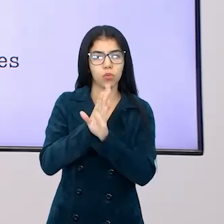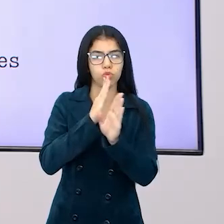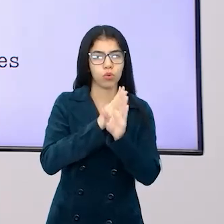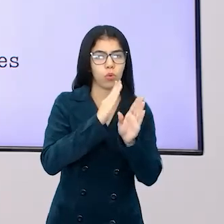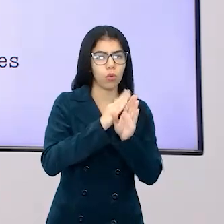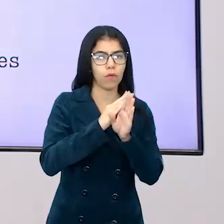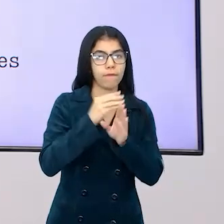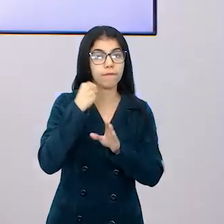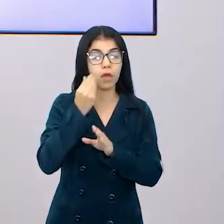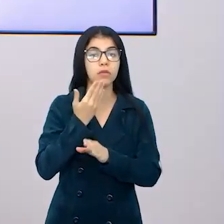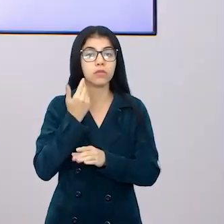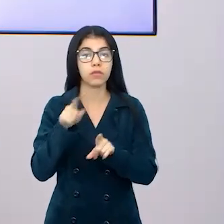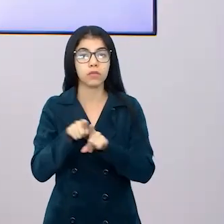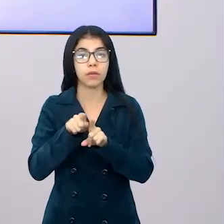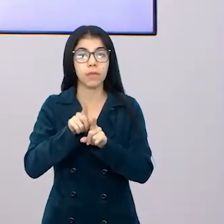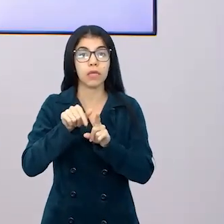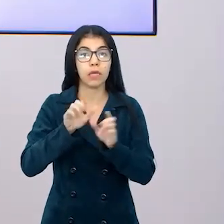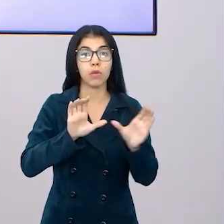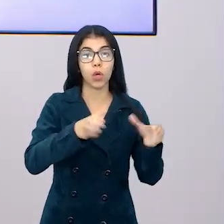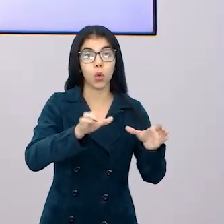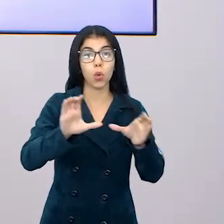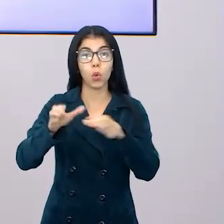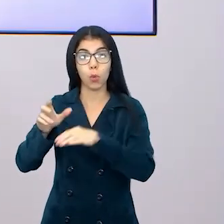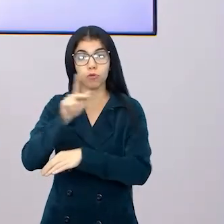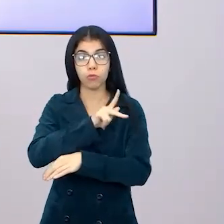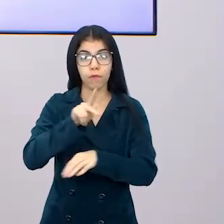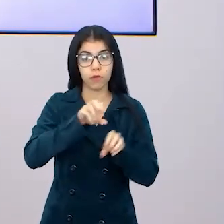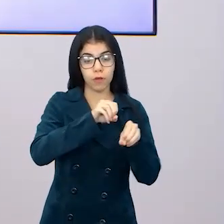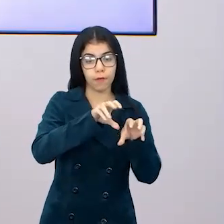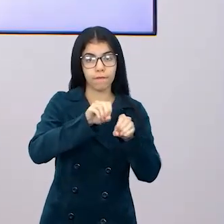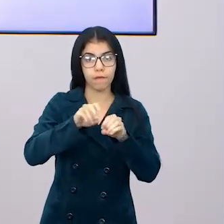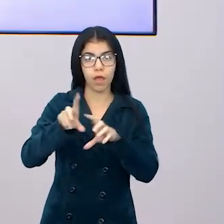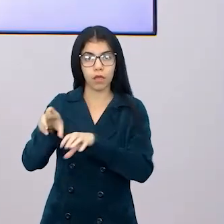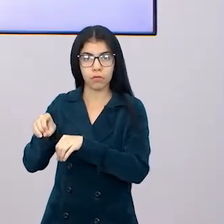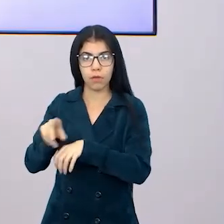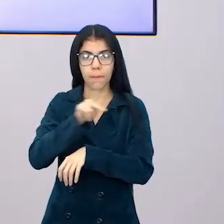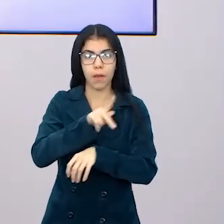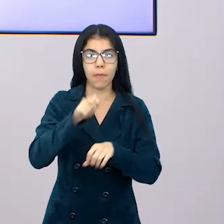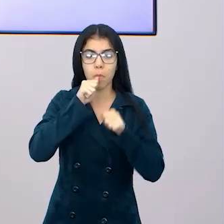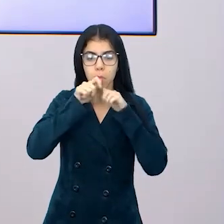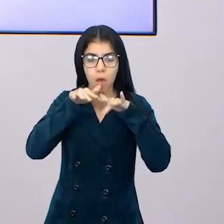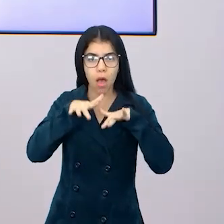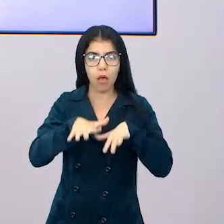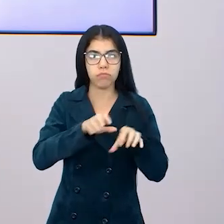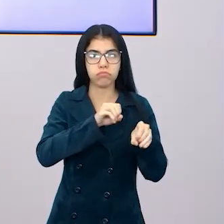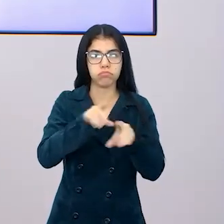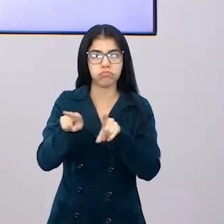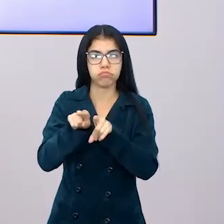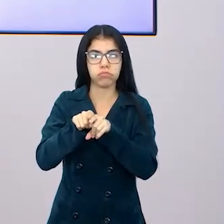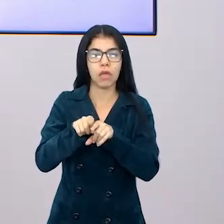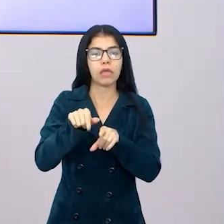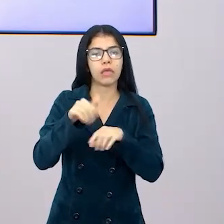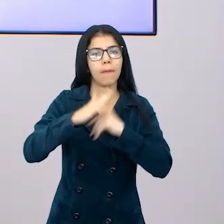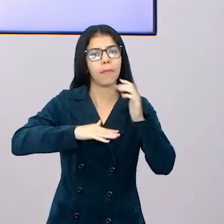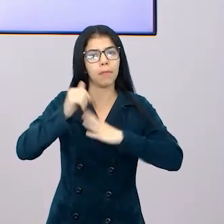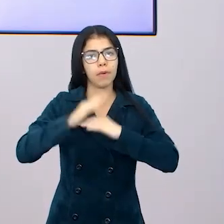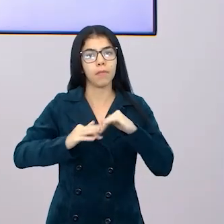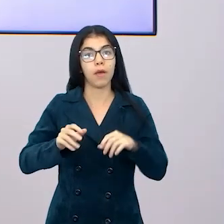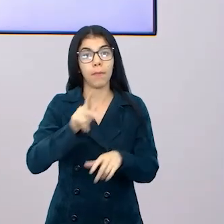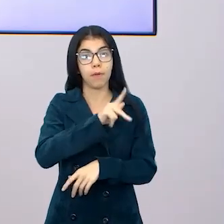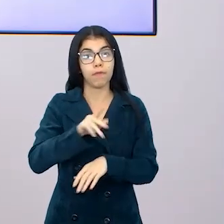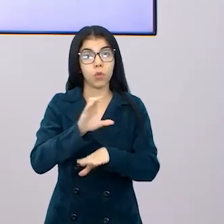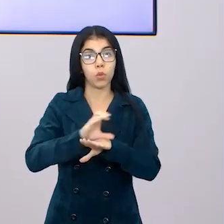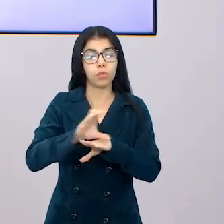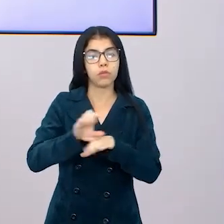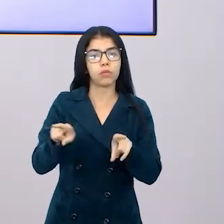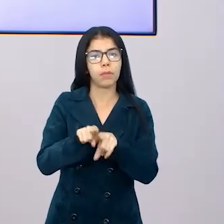ser os multiplicadores, para você facilitar os encontros com os professores da rede. Vocês, professores cursistas,